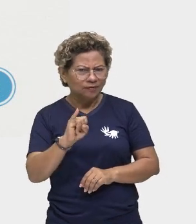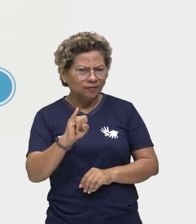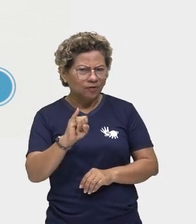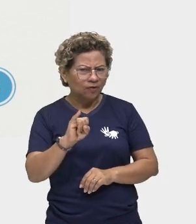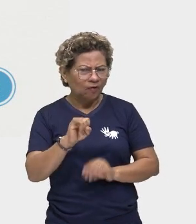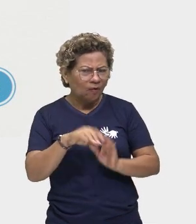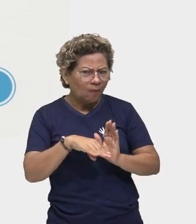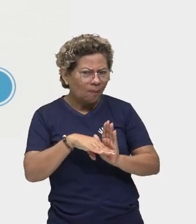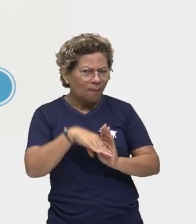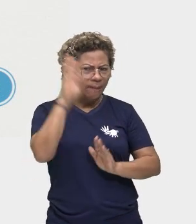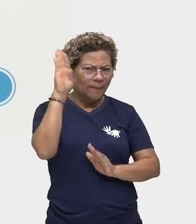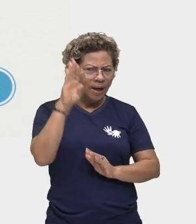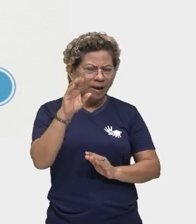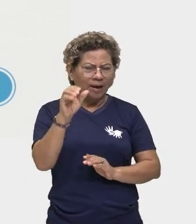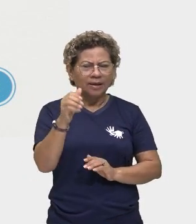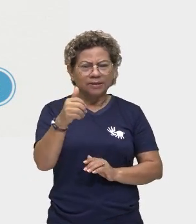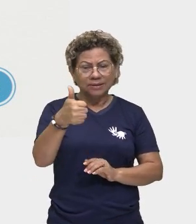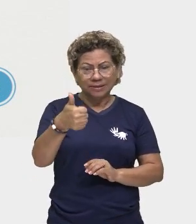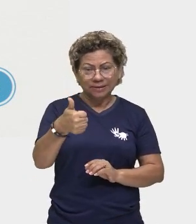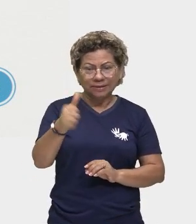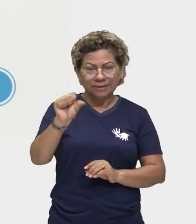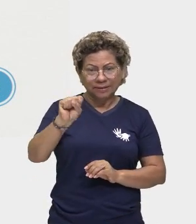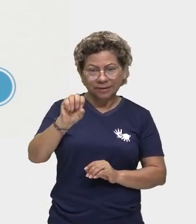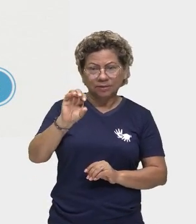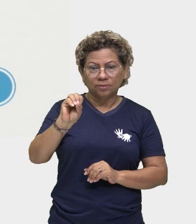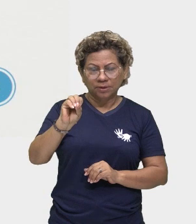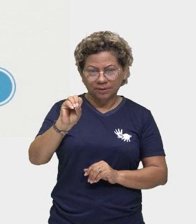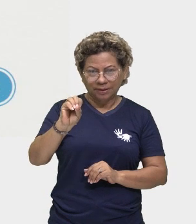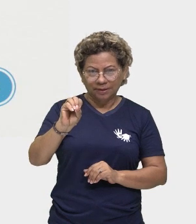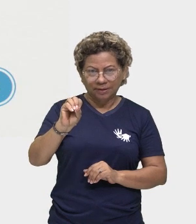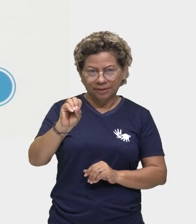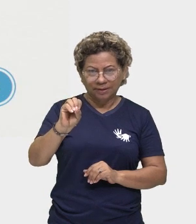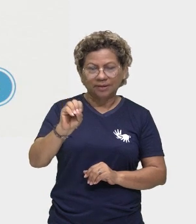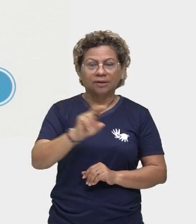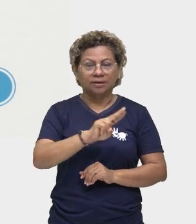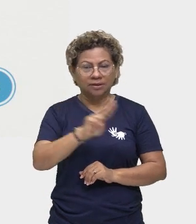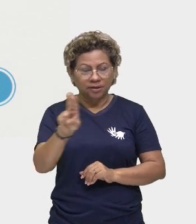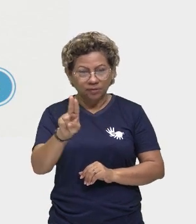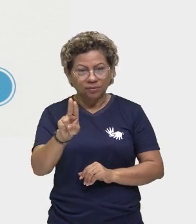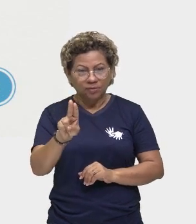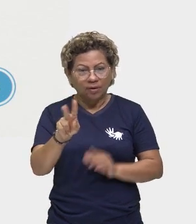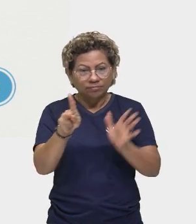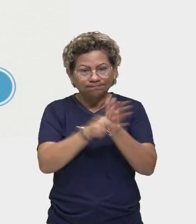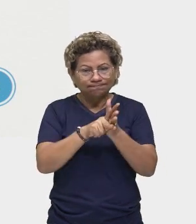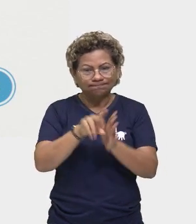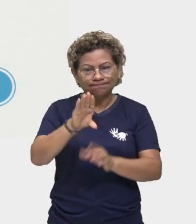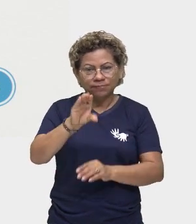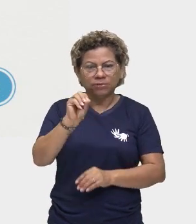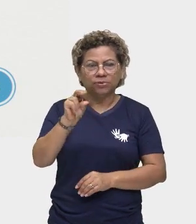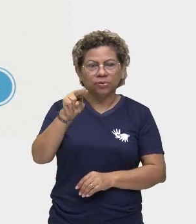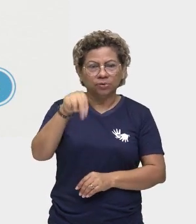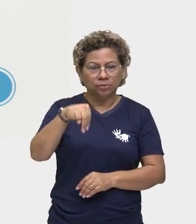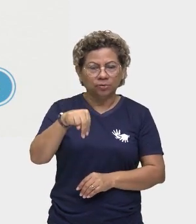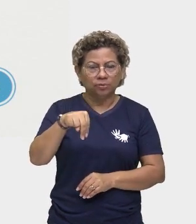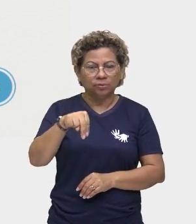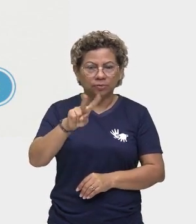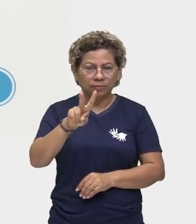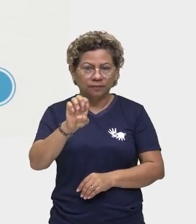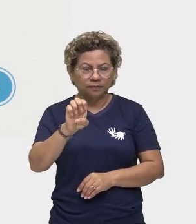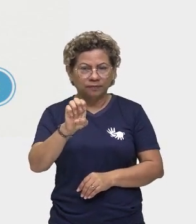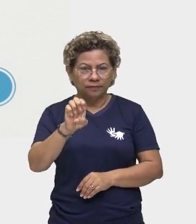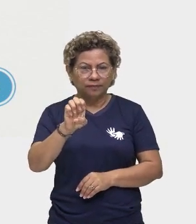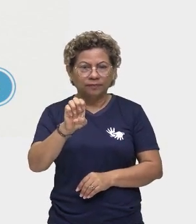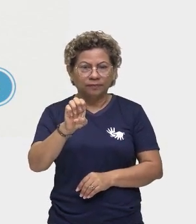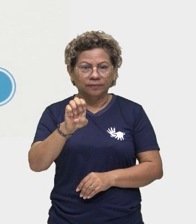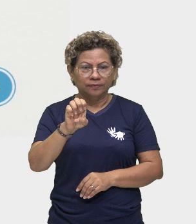seja, ele será côncavo. Professor, e onde que está esse ângulo aqui maior que 180 graus? Nós